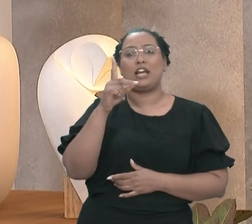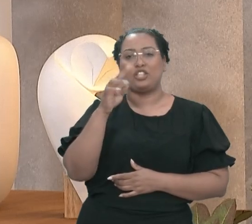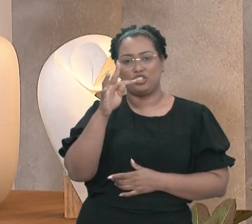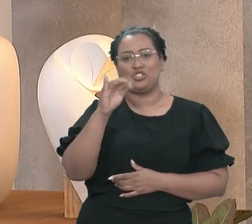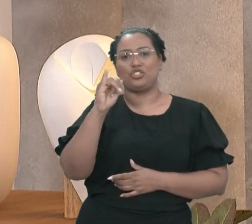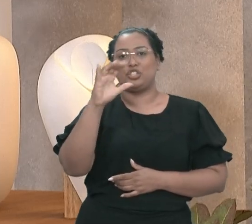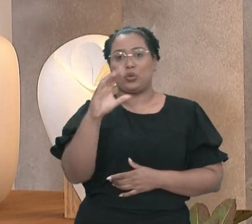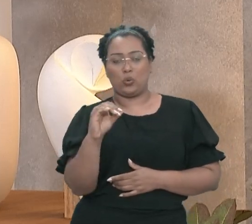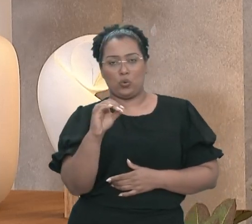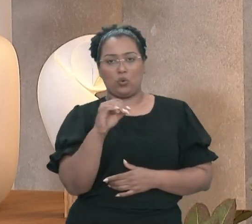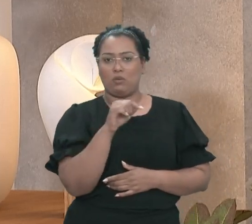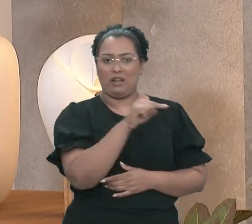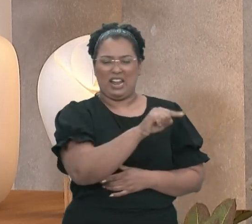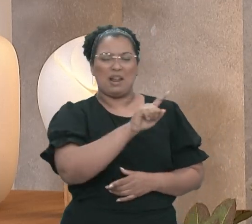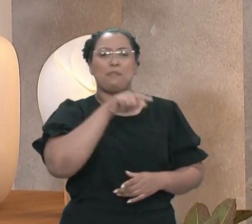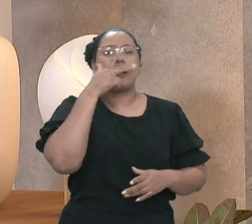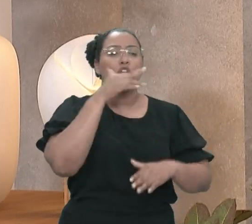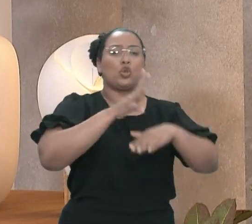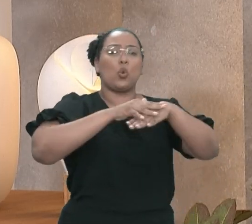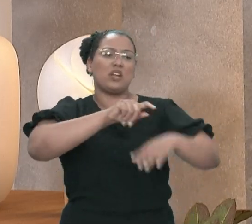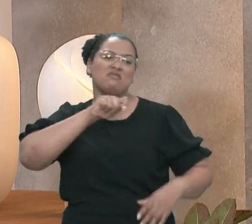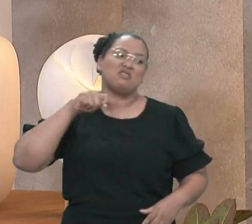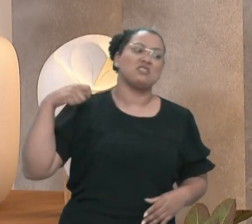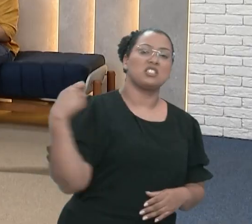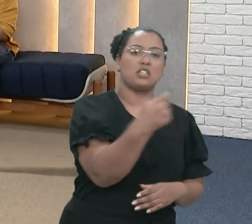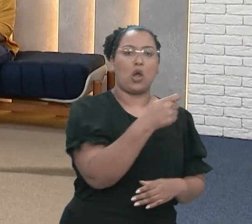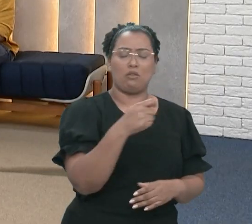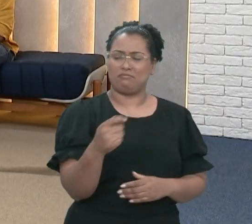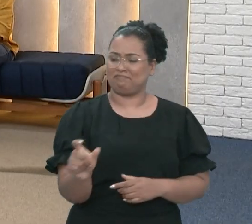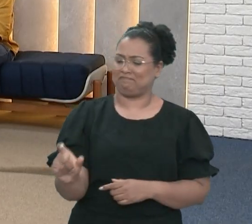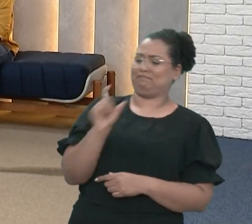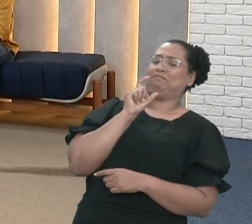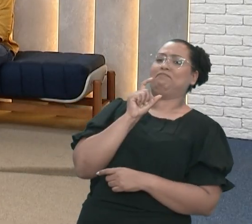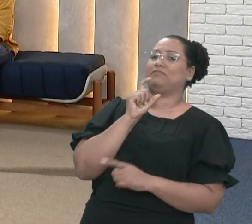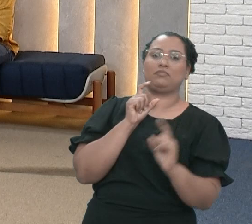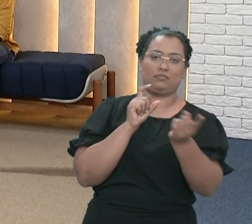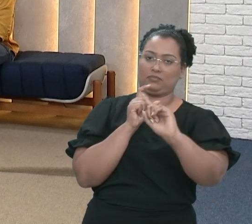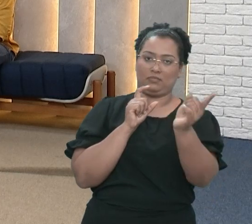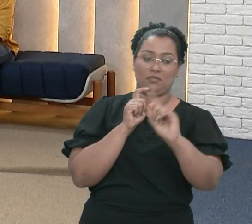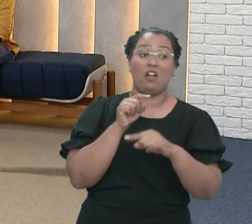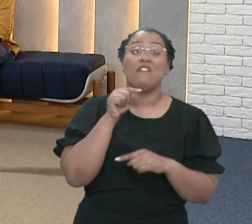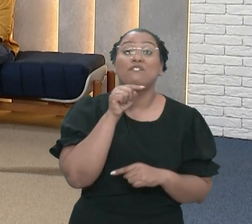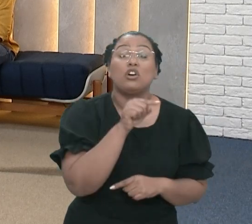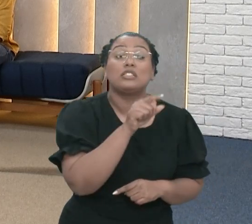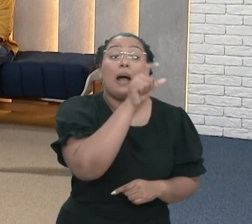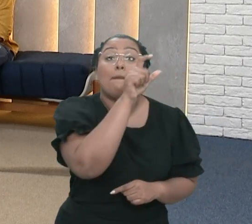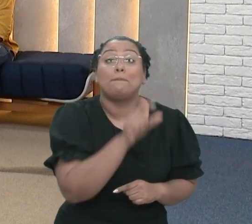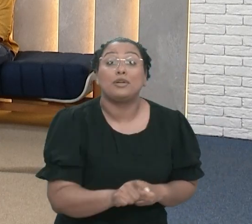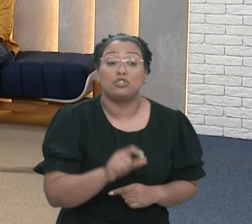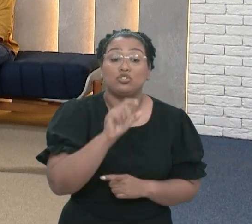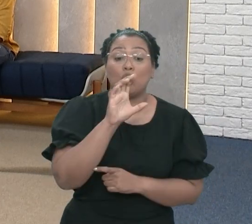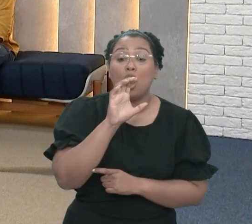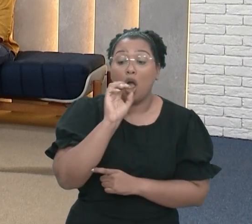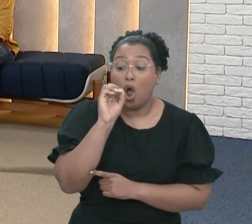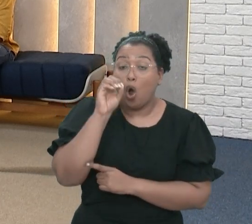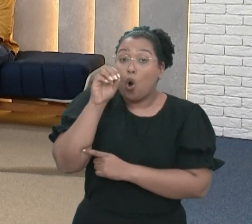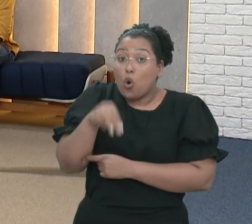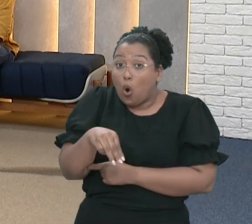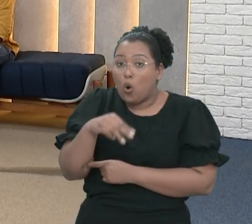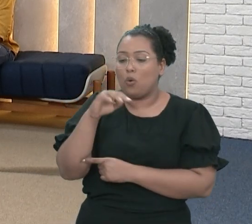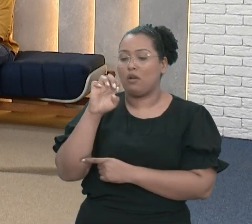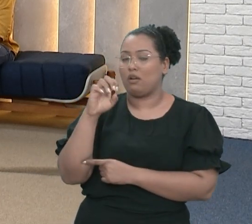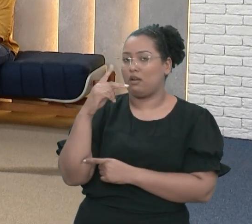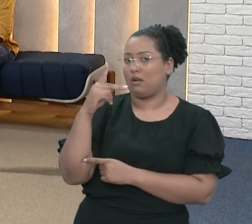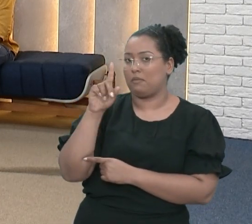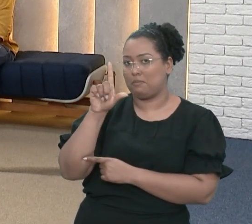epilepsia, porque ela não é a doença. Sempre a pessoa, né, antes da condição Pessoa com dela. epilepsia, exatamente. Nunca ataque epiléptico,